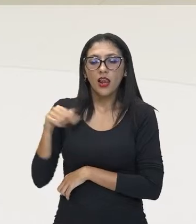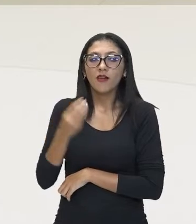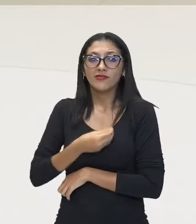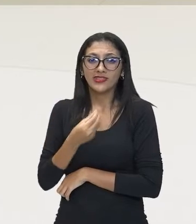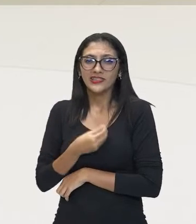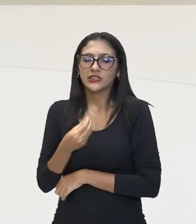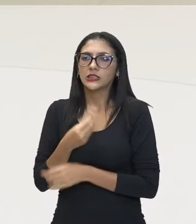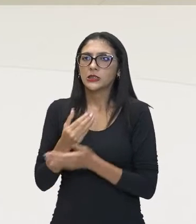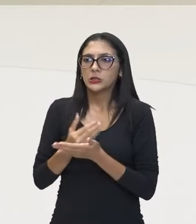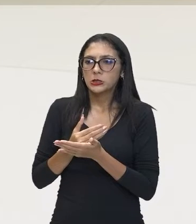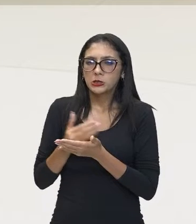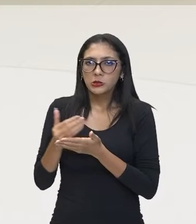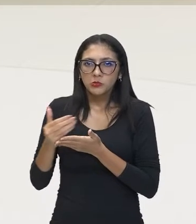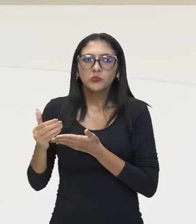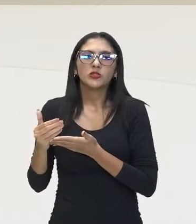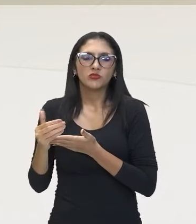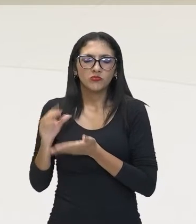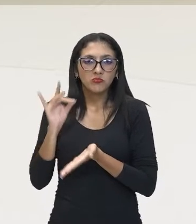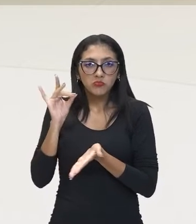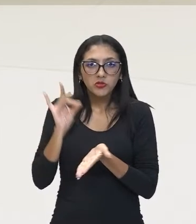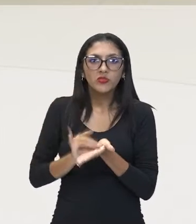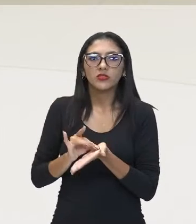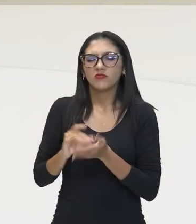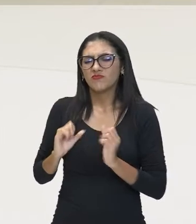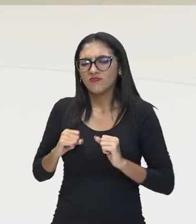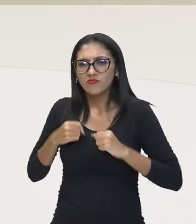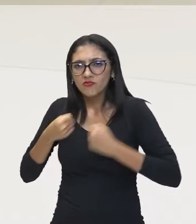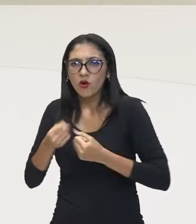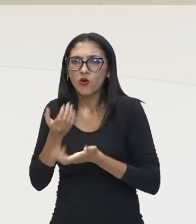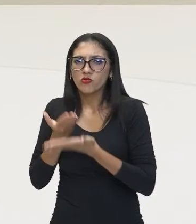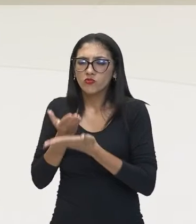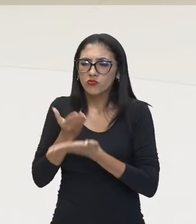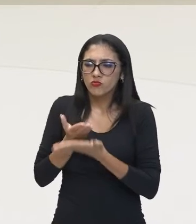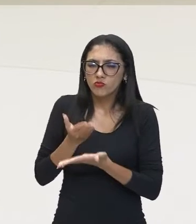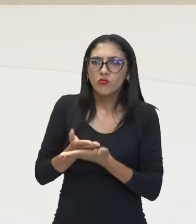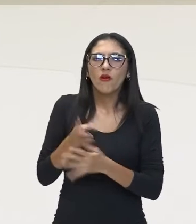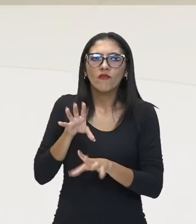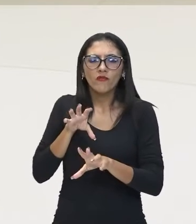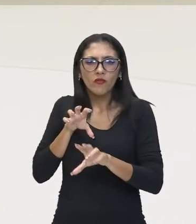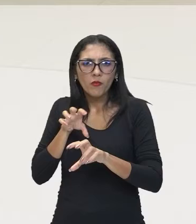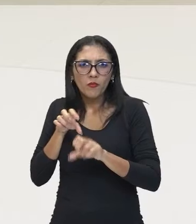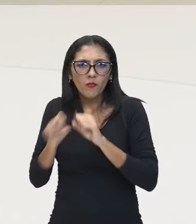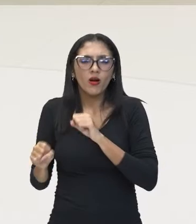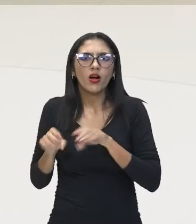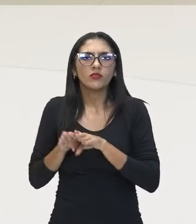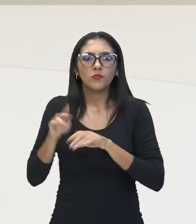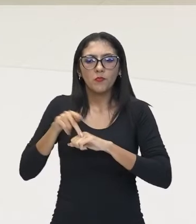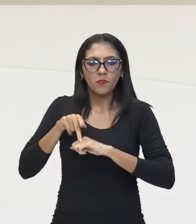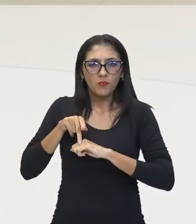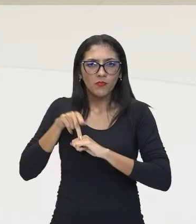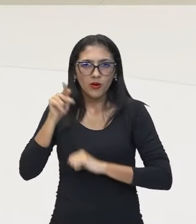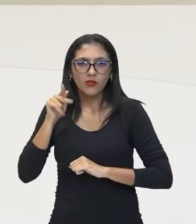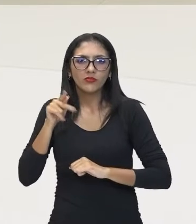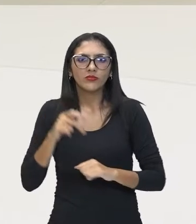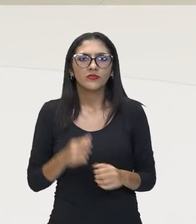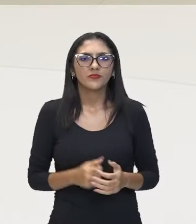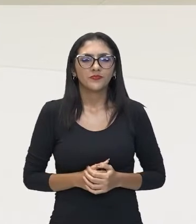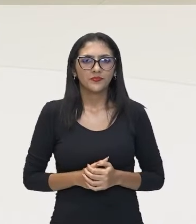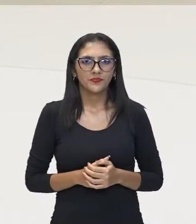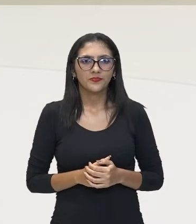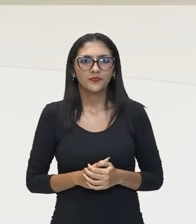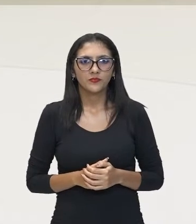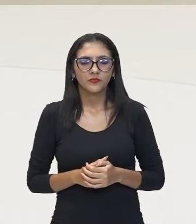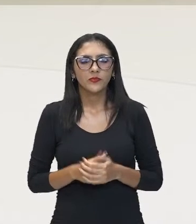tá? Começou realmente a estudar, se graduar, né, se pós-graduar. Inicialmente, a